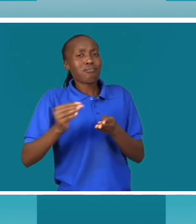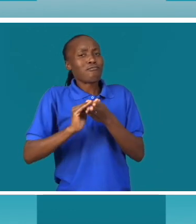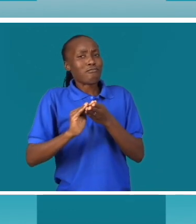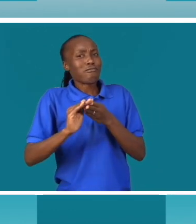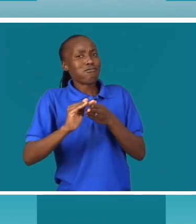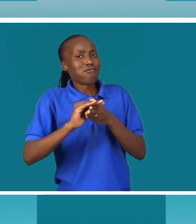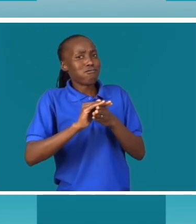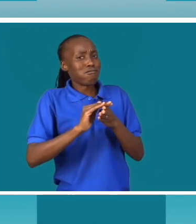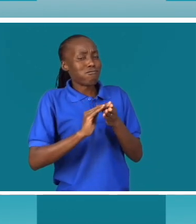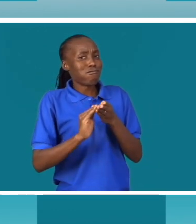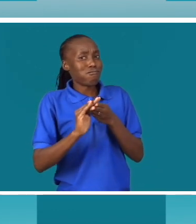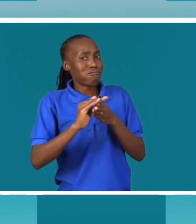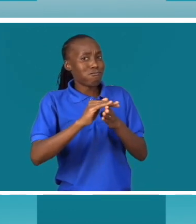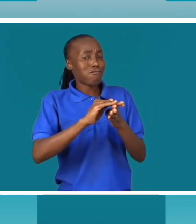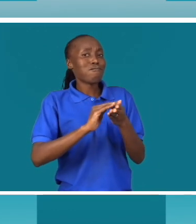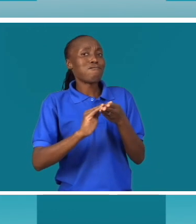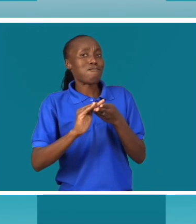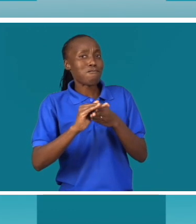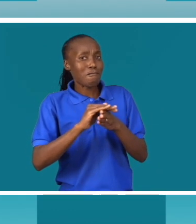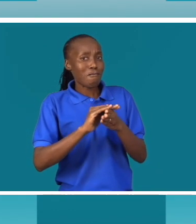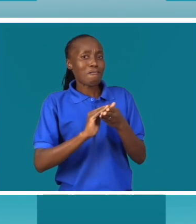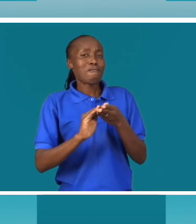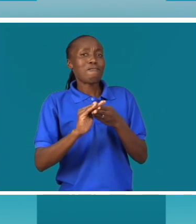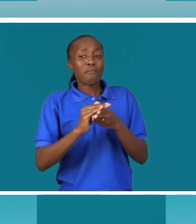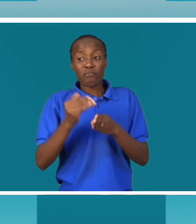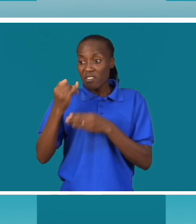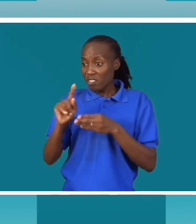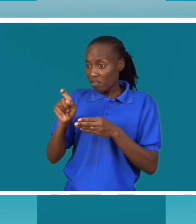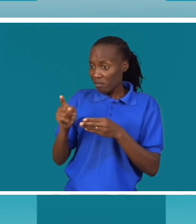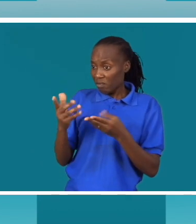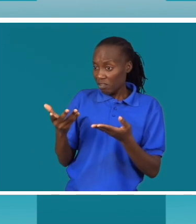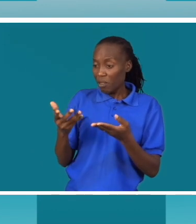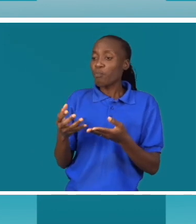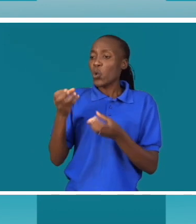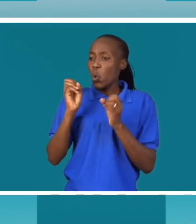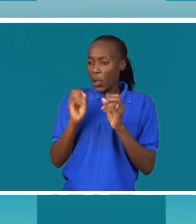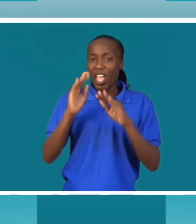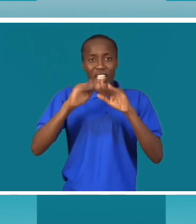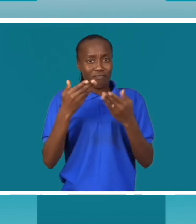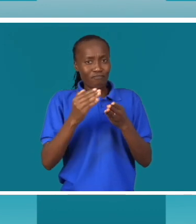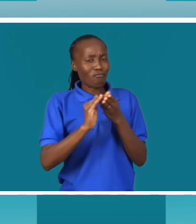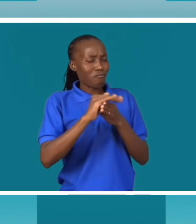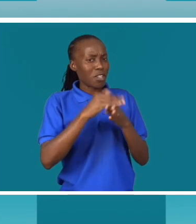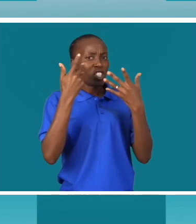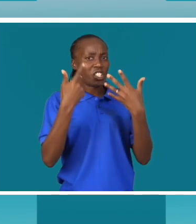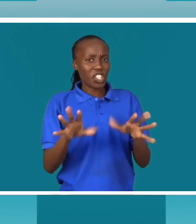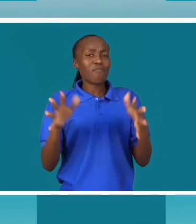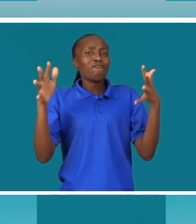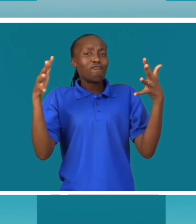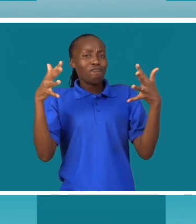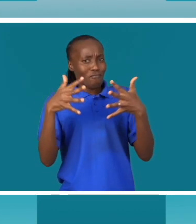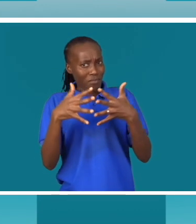nossa vontade e na dos nossos clientes. Cortamos por aqui ou usamos